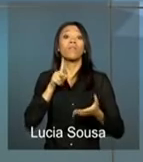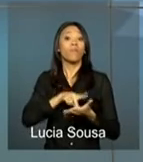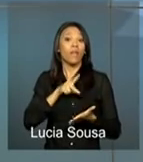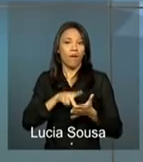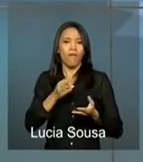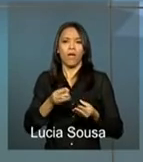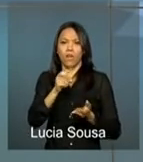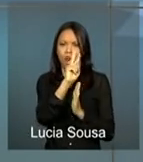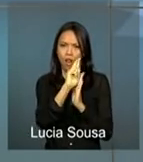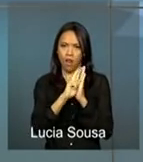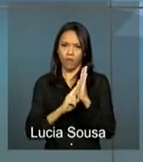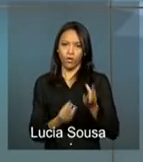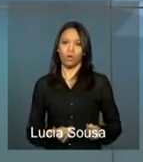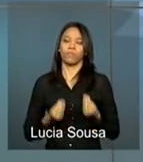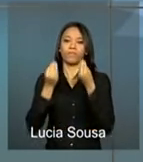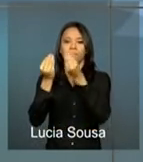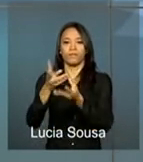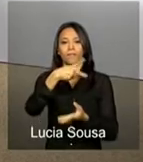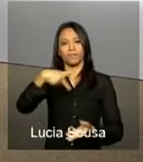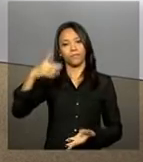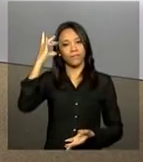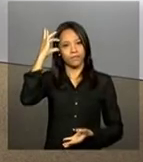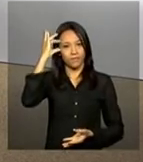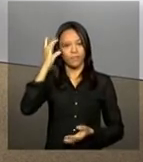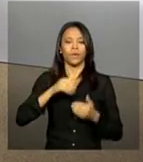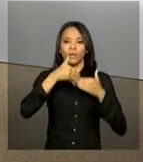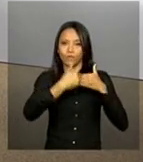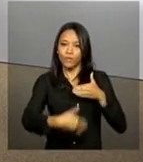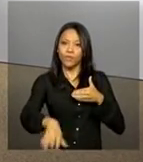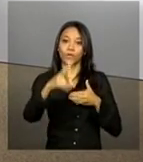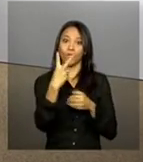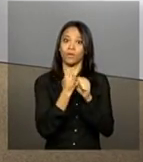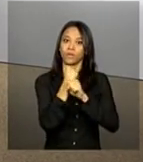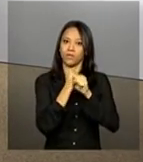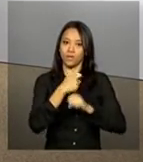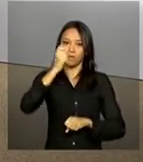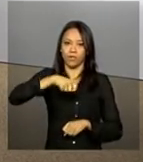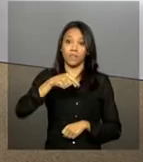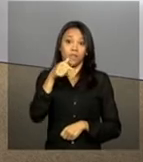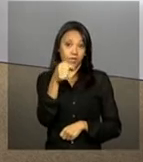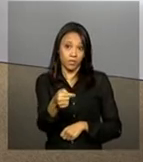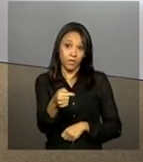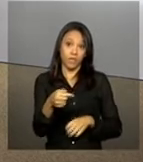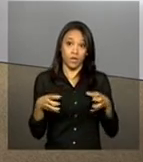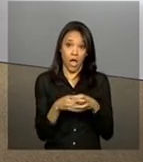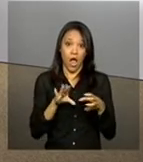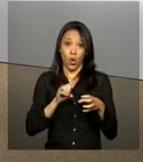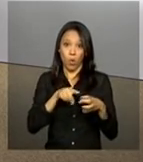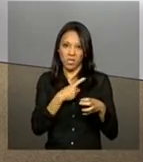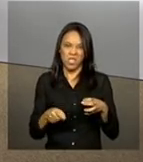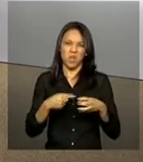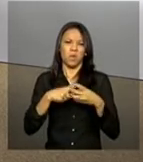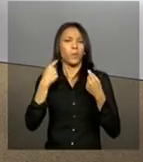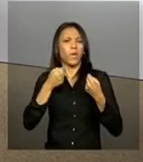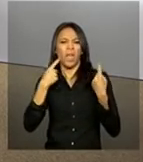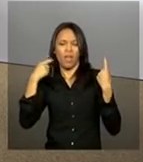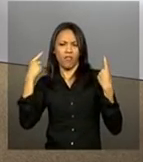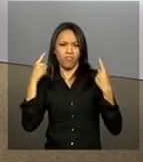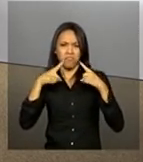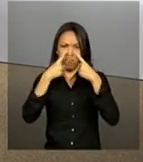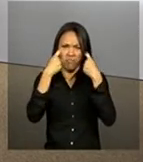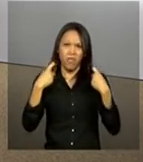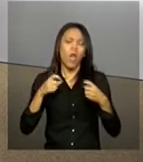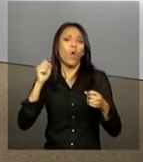relatório final a presidenta Dilma russef durante do anos e 7 meses a comissão apurou denúncias de violações aos direitos